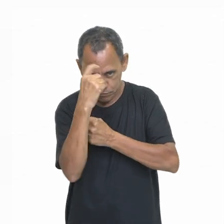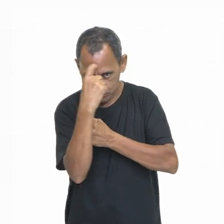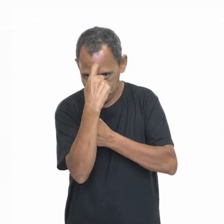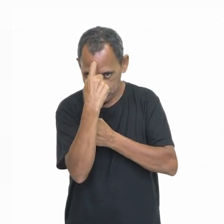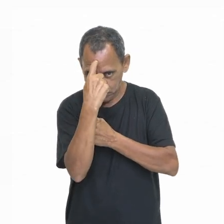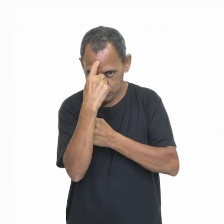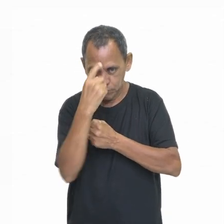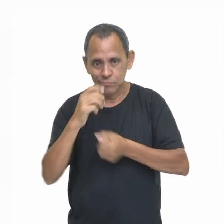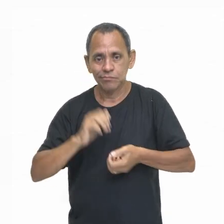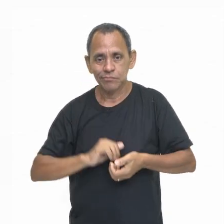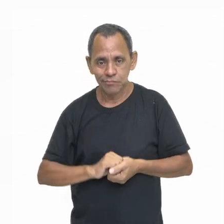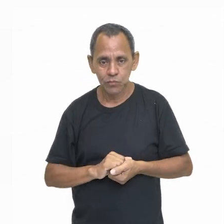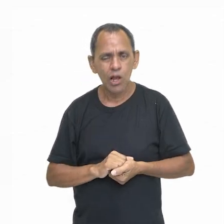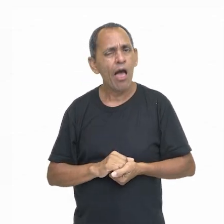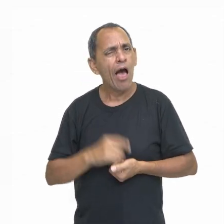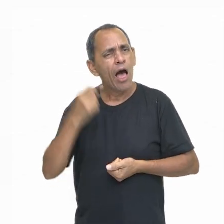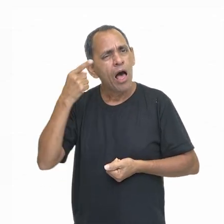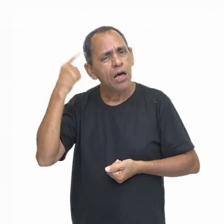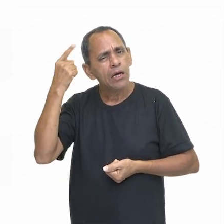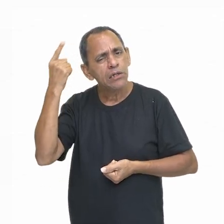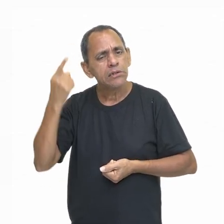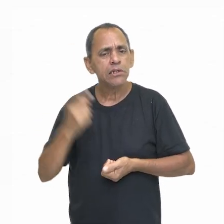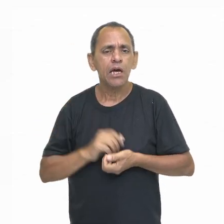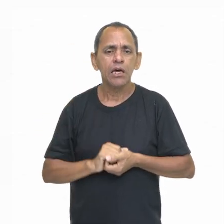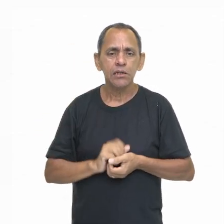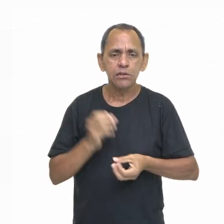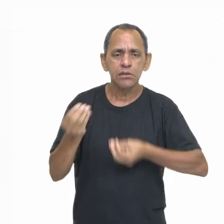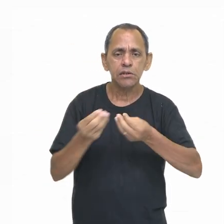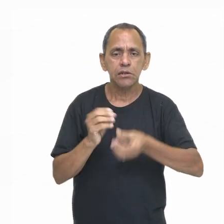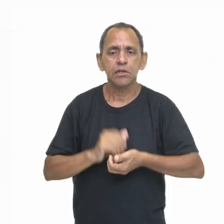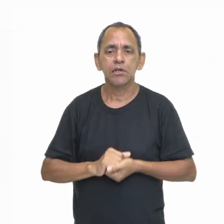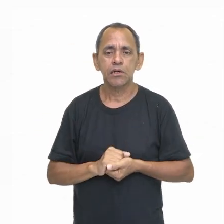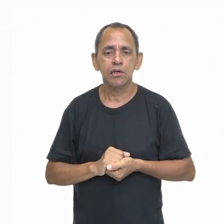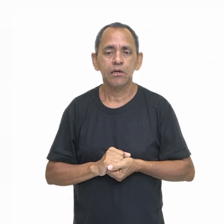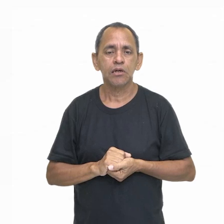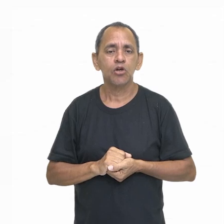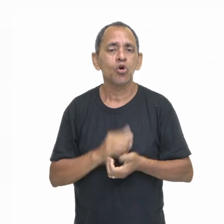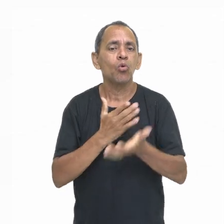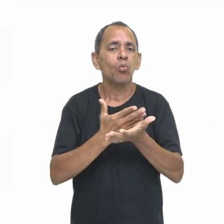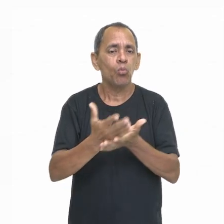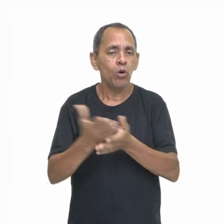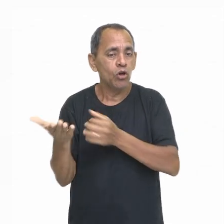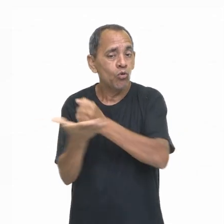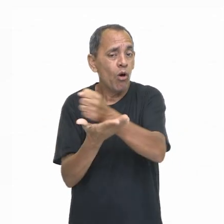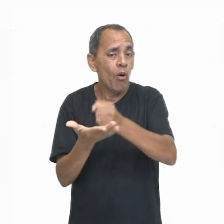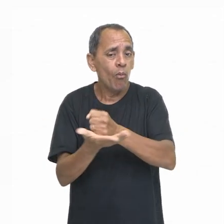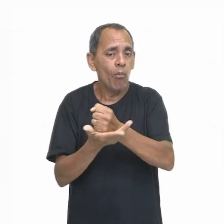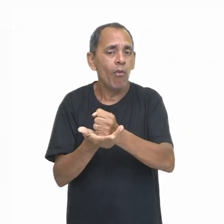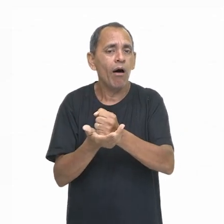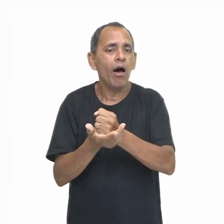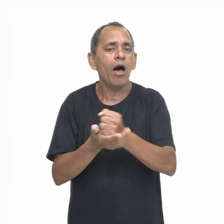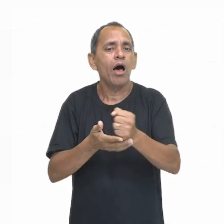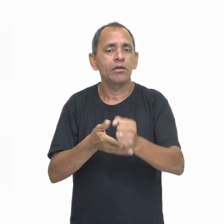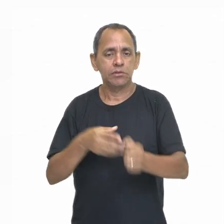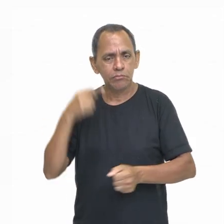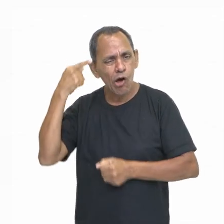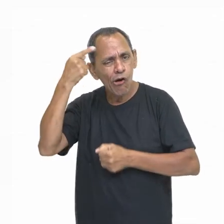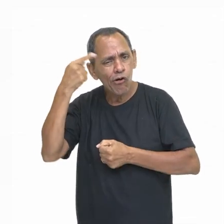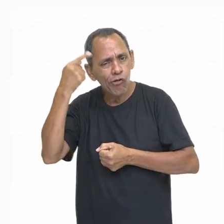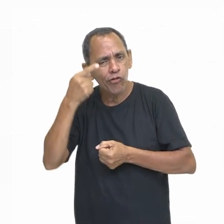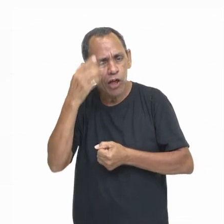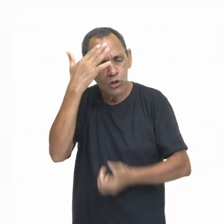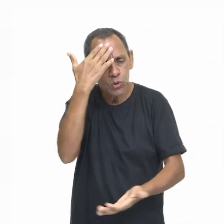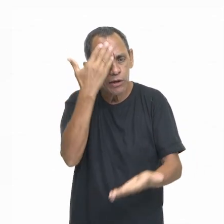tá? As ideias védicas lançam as bases para o que se tornaria o hinduísmo, com